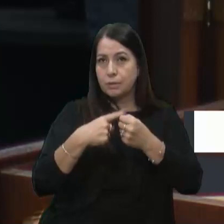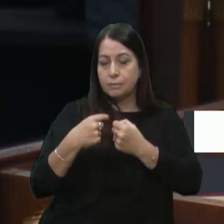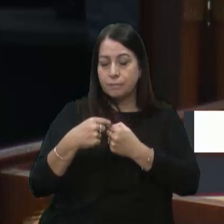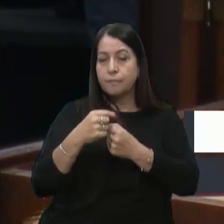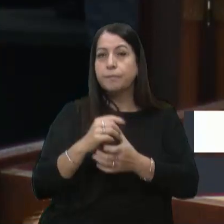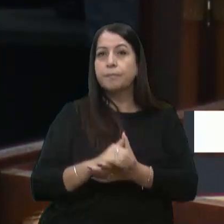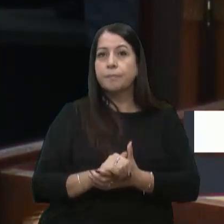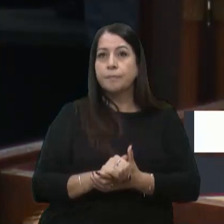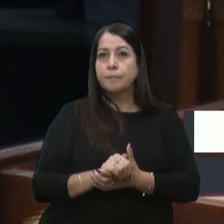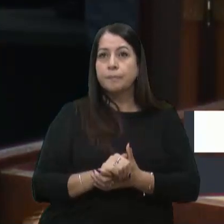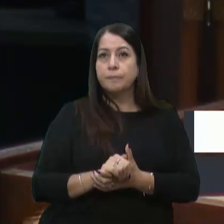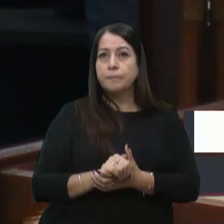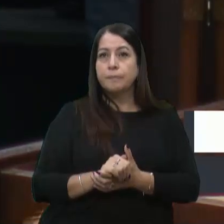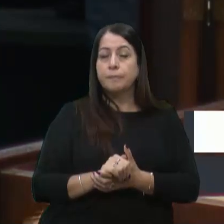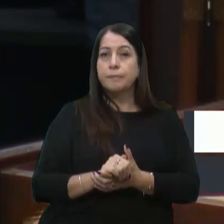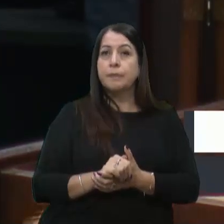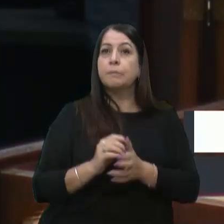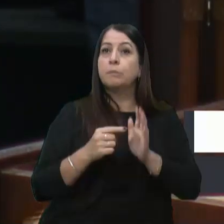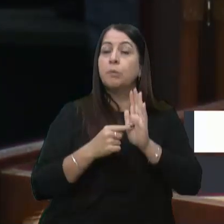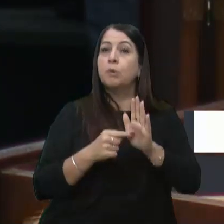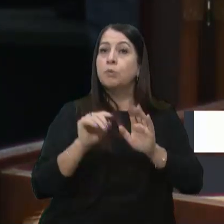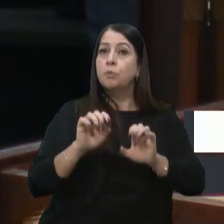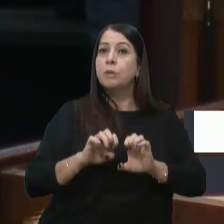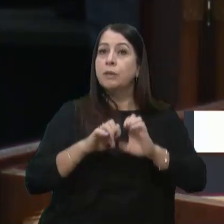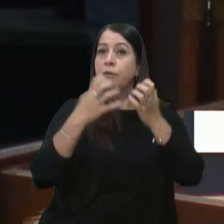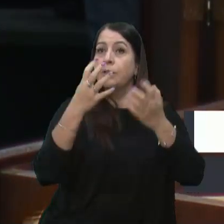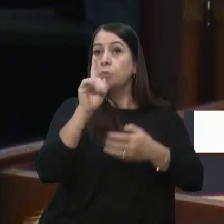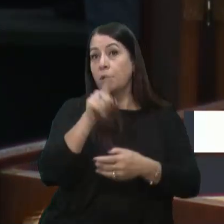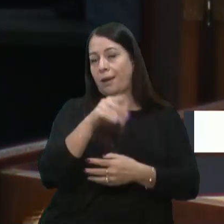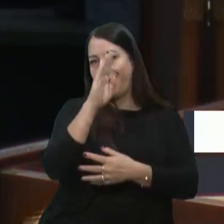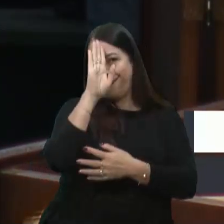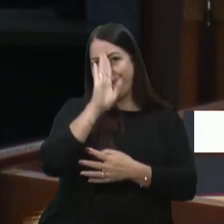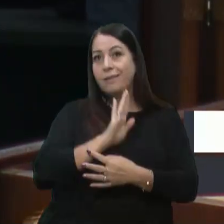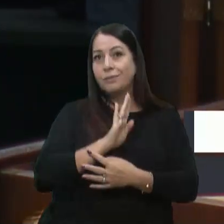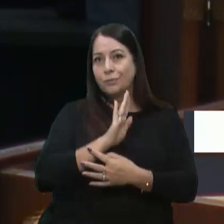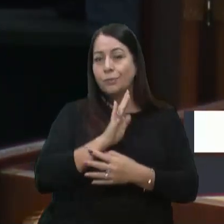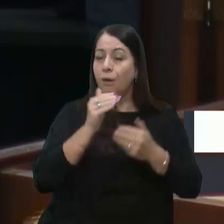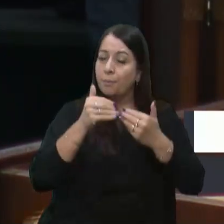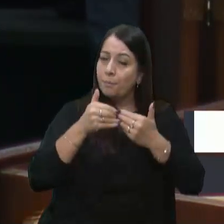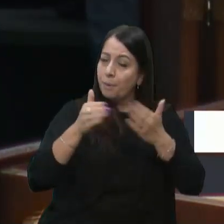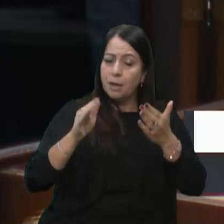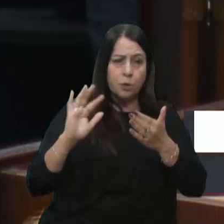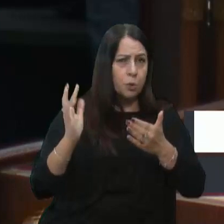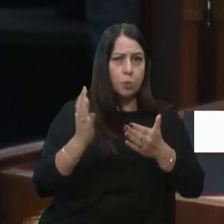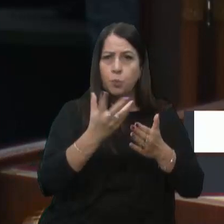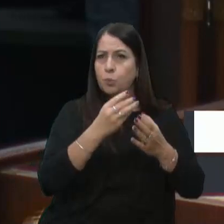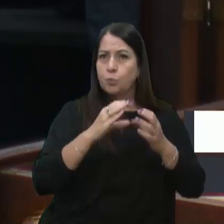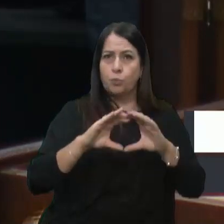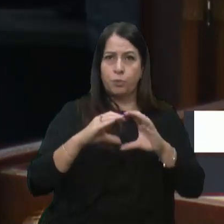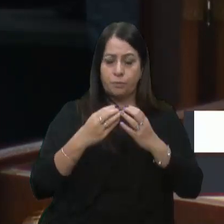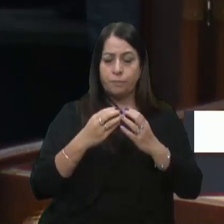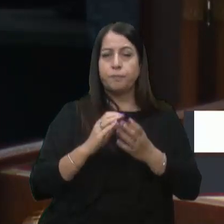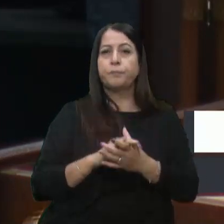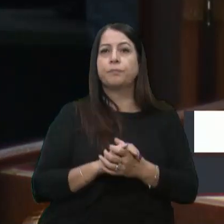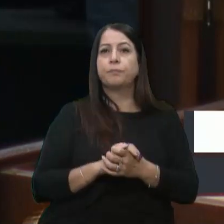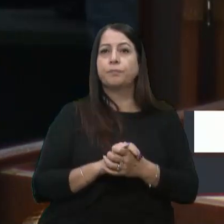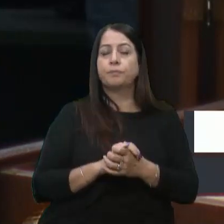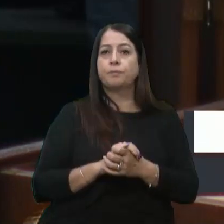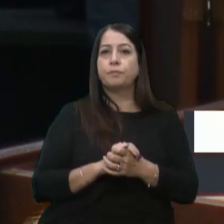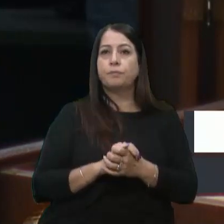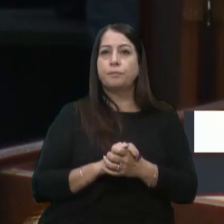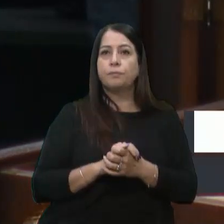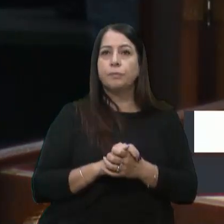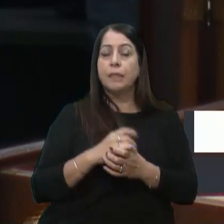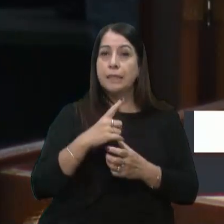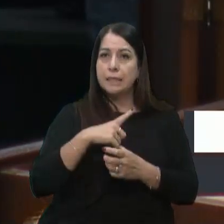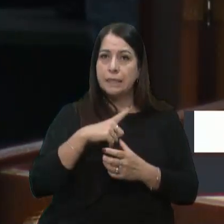cidade. Trata-se de um evento gratuito, aberto a toda a comunidade.